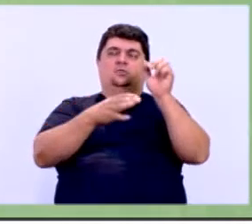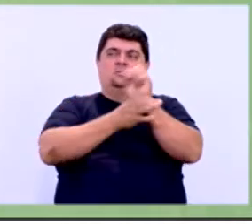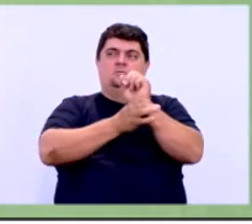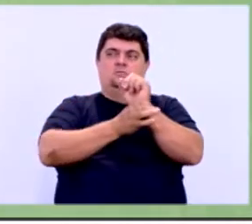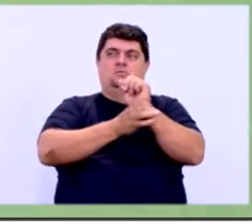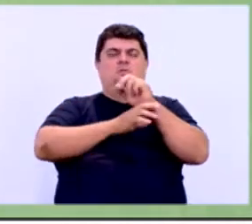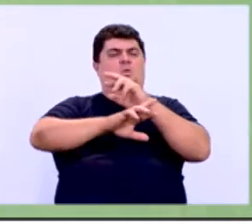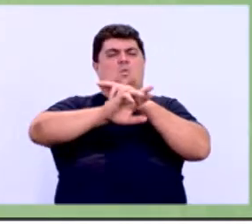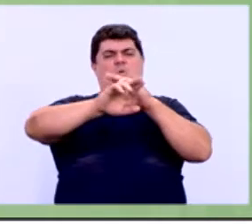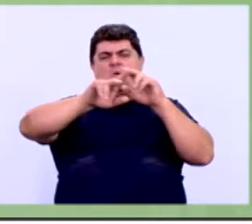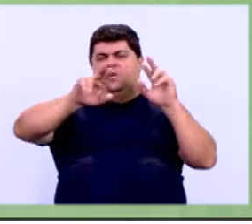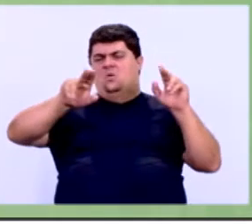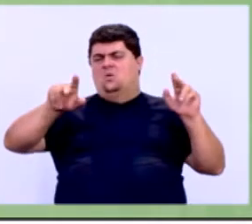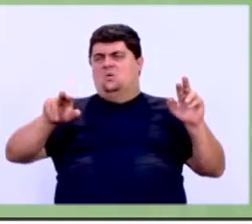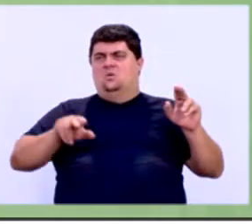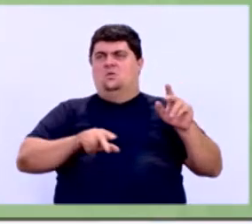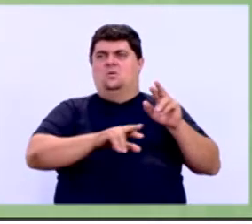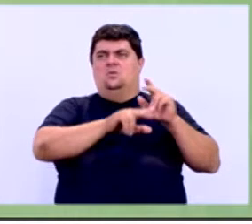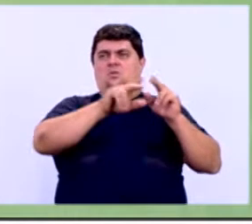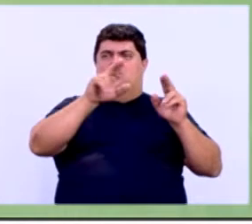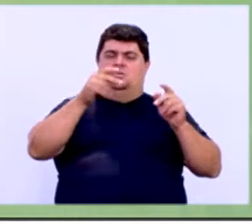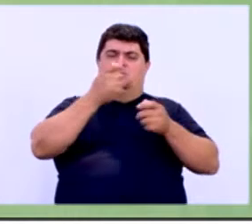seguros e demais despesas da